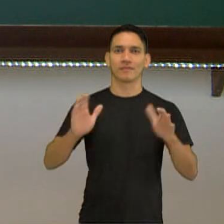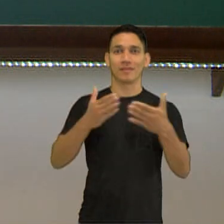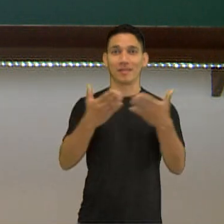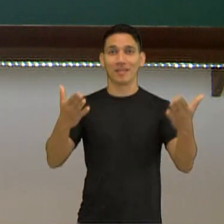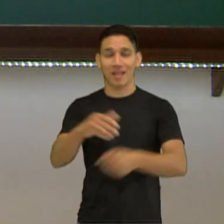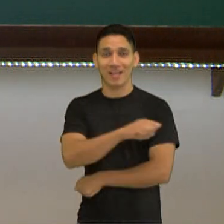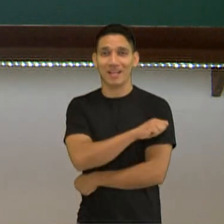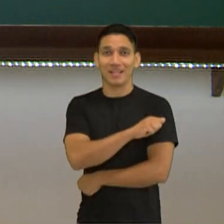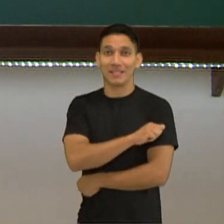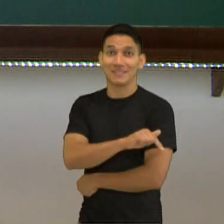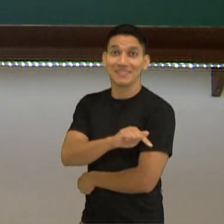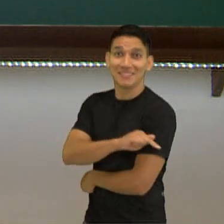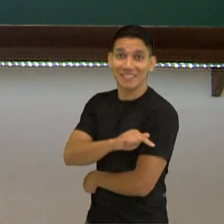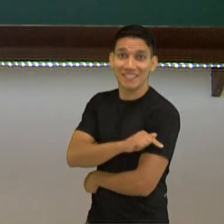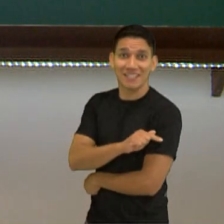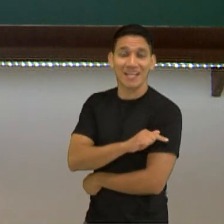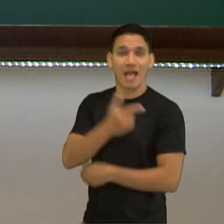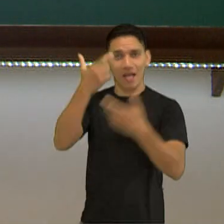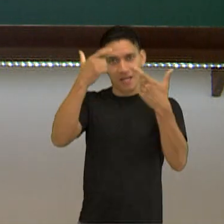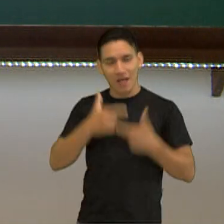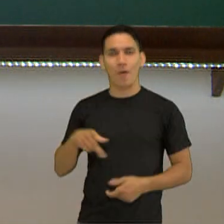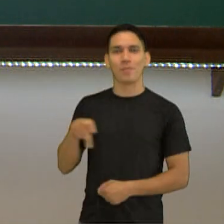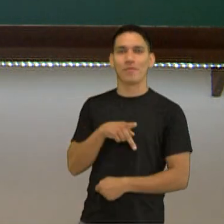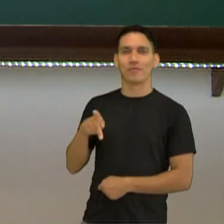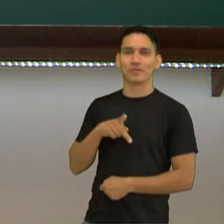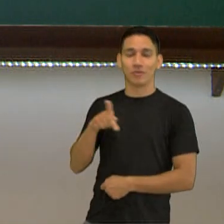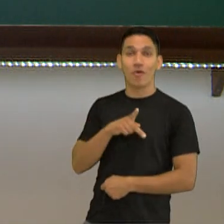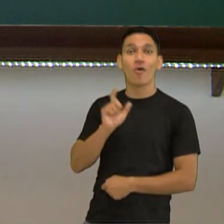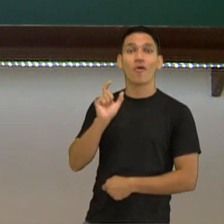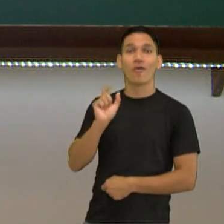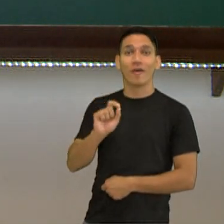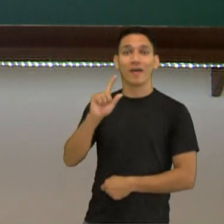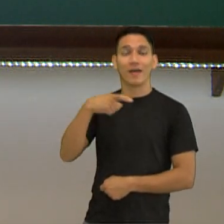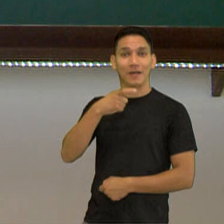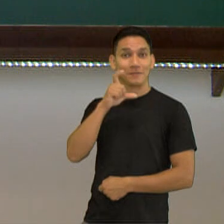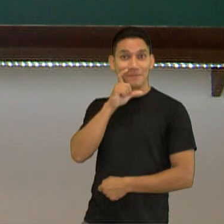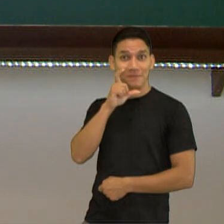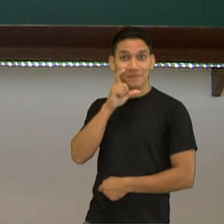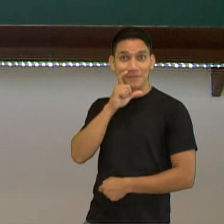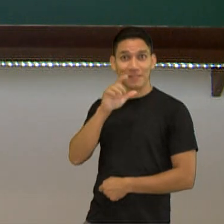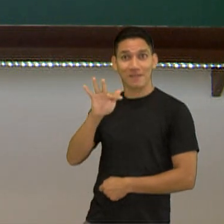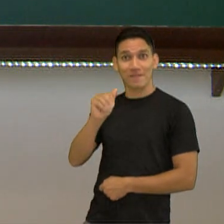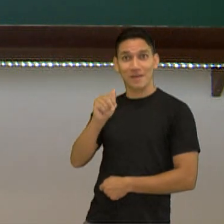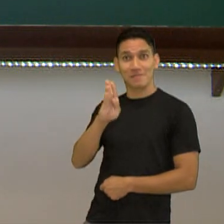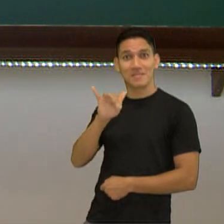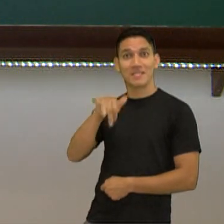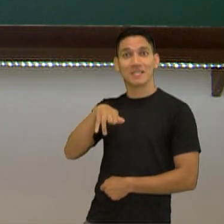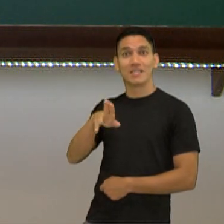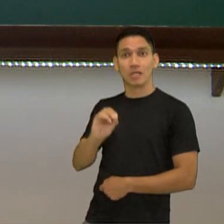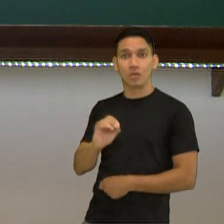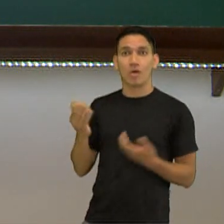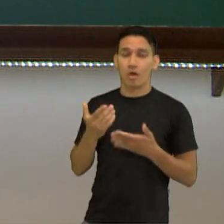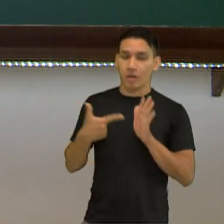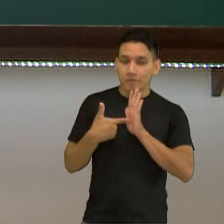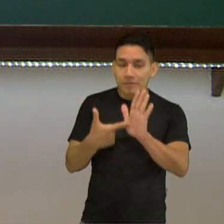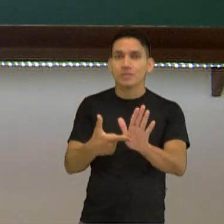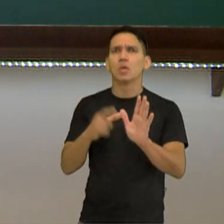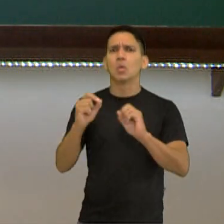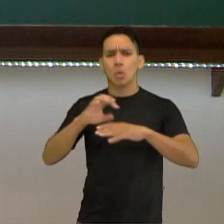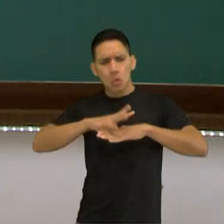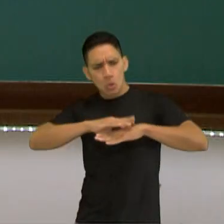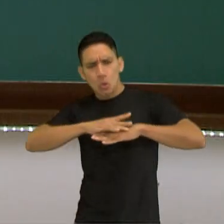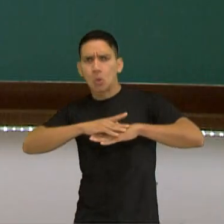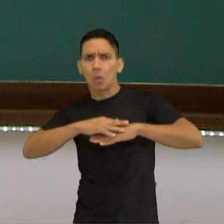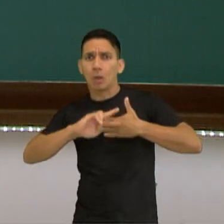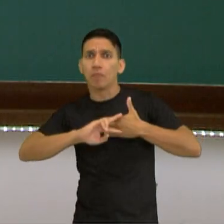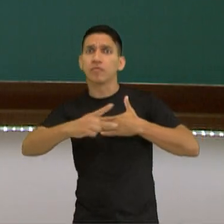Olá, estudantes do sétimo ano! Aqui é o professor Fabiano e nesse vídeo nós vamos falar de doenças causadas por vírus. Mas antes